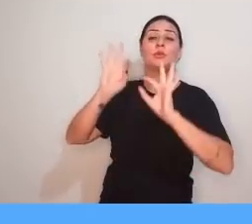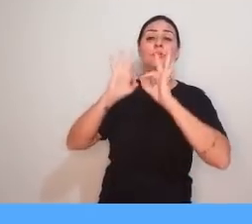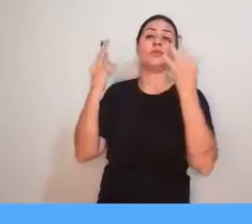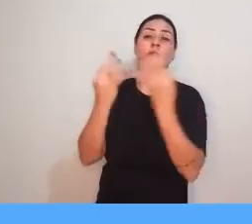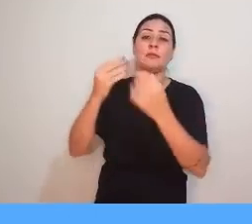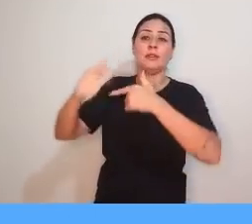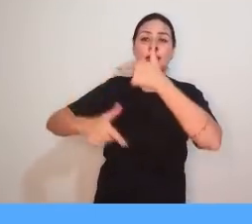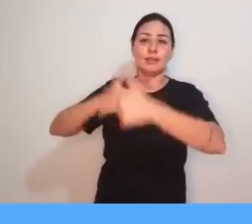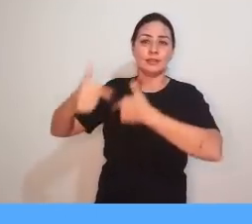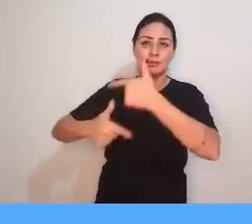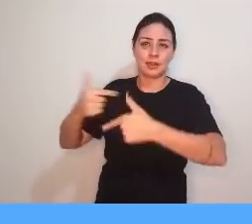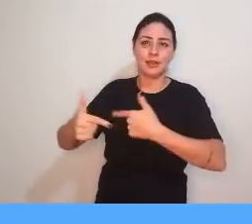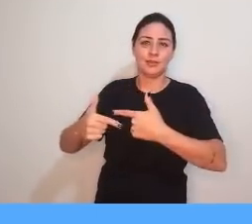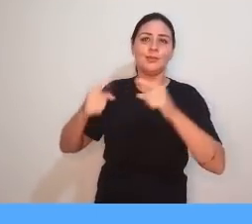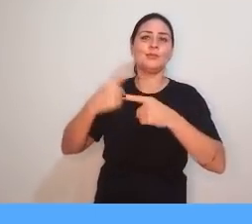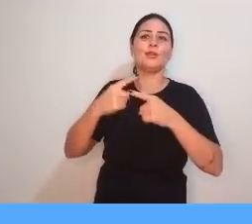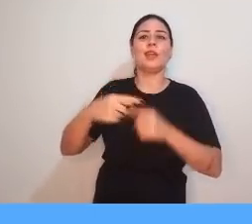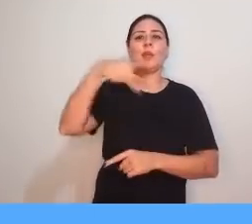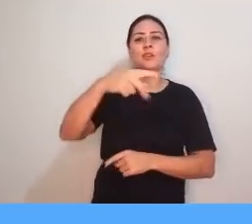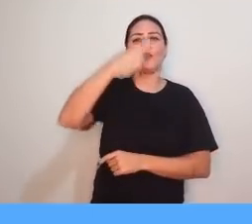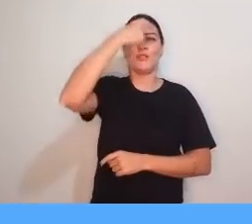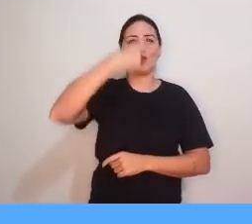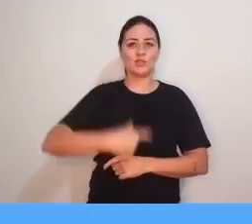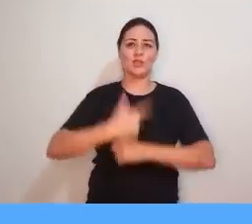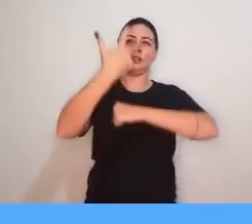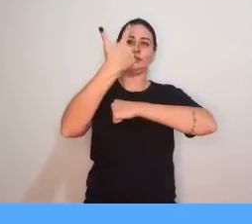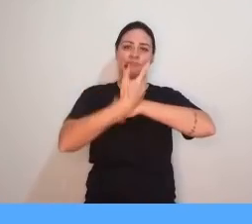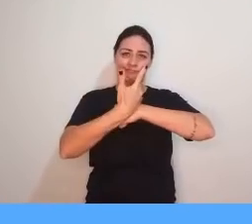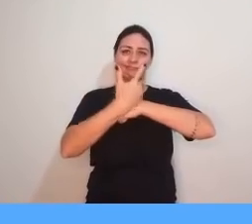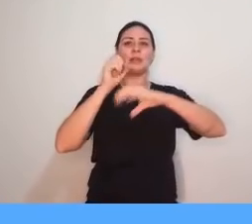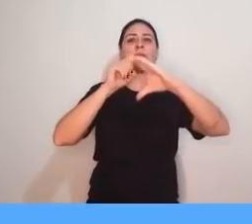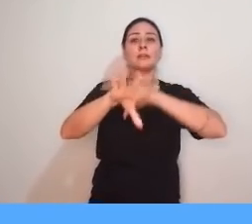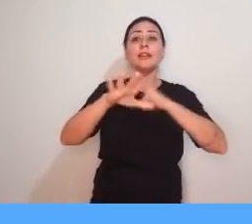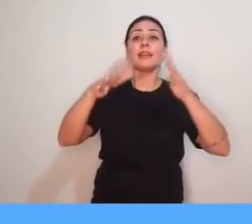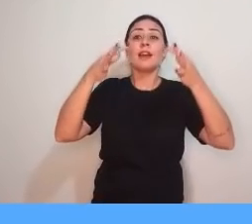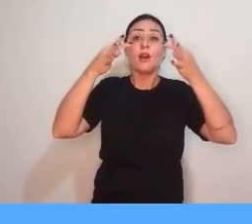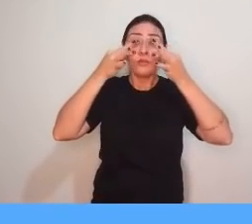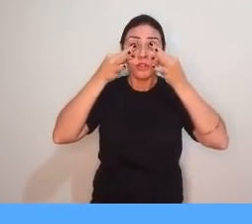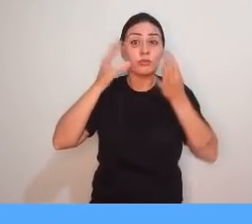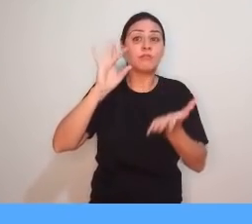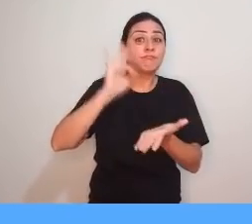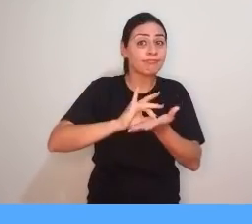orientação, que pode ser ao vivo, a professora pode fazer uma conferência em tempo real com a família, para tirar uma dúvida, para